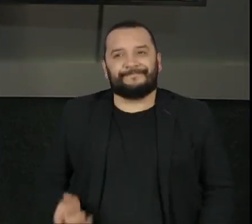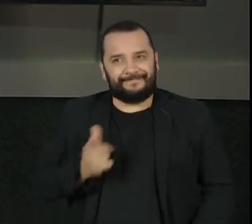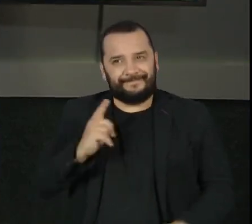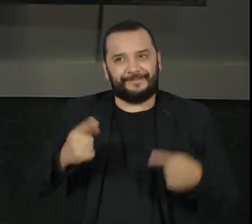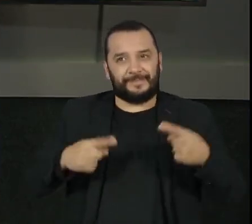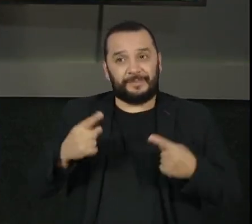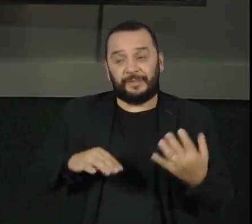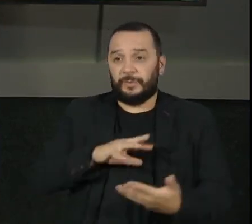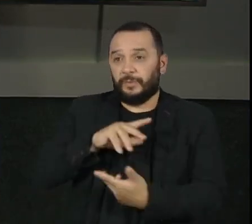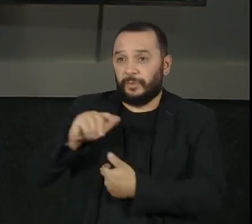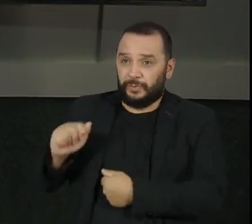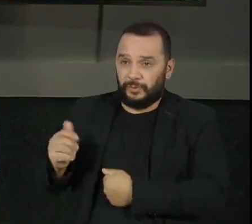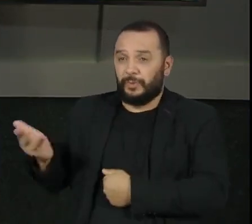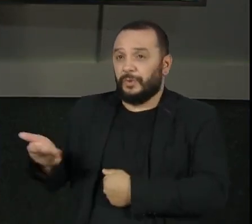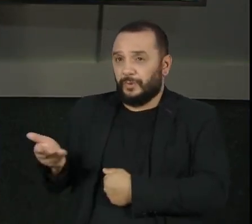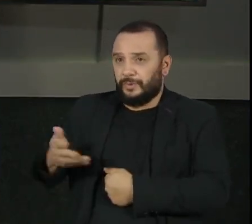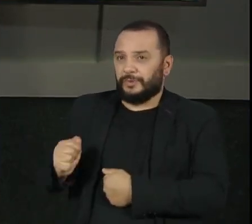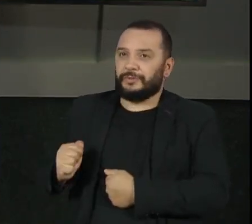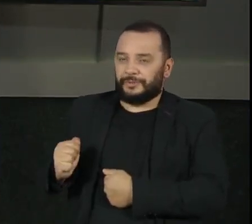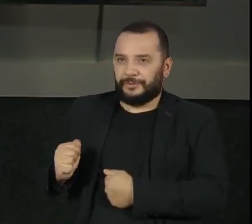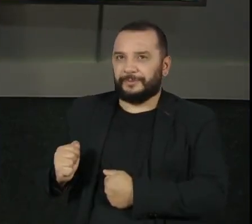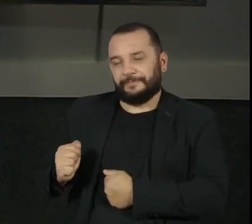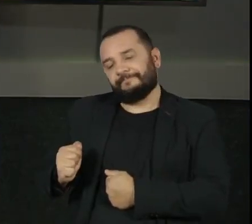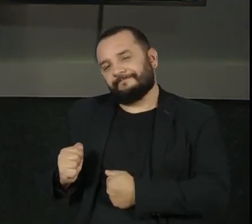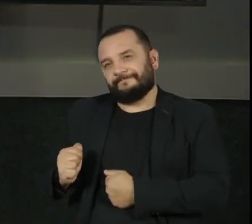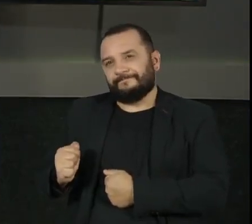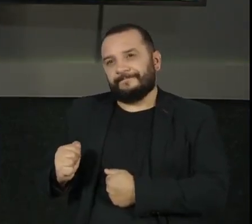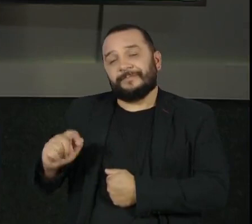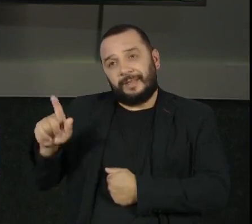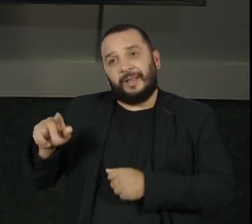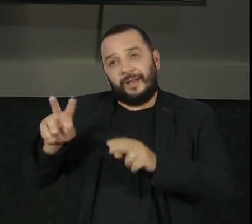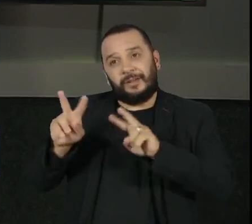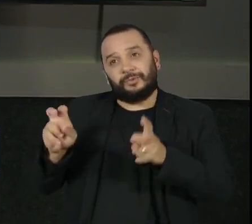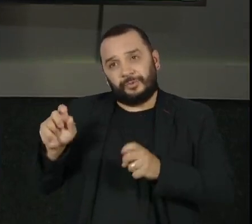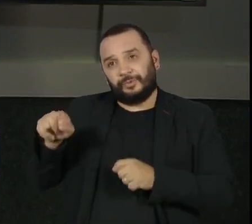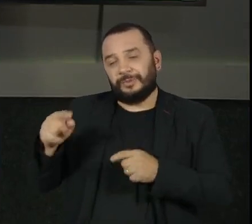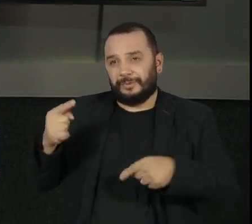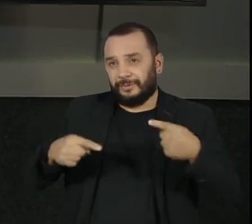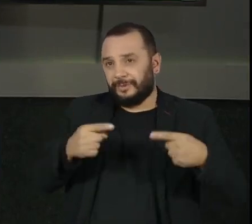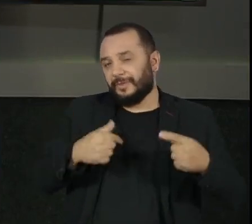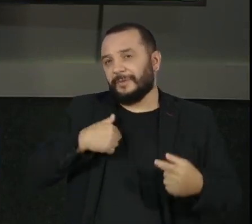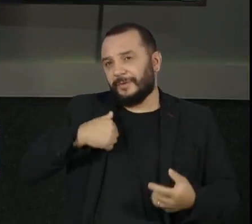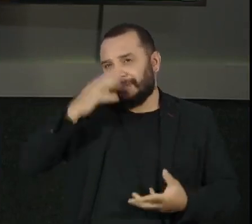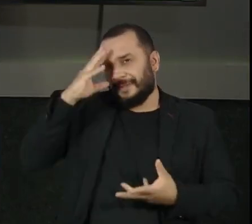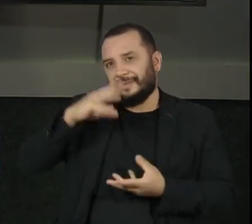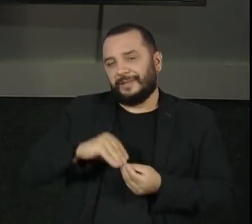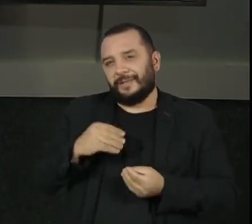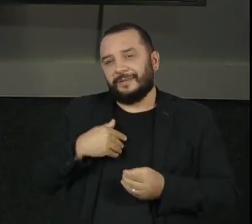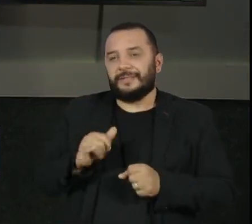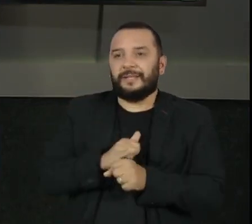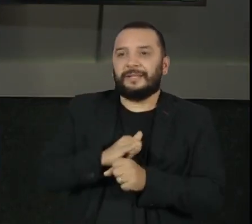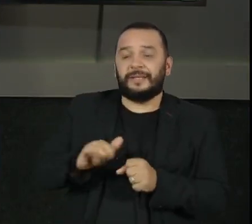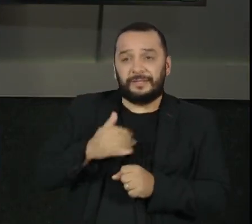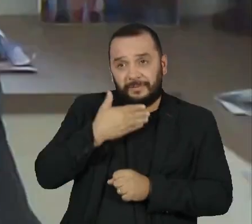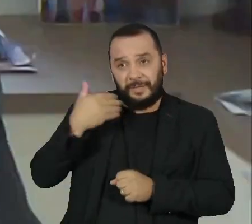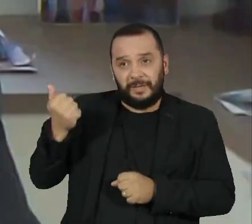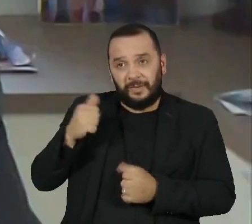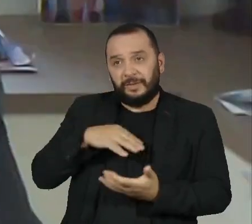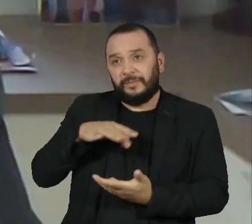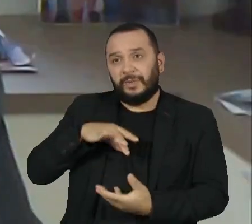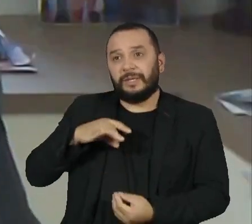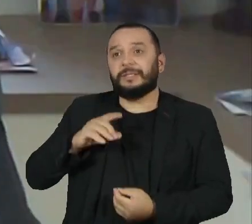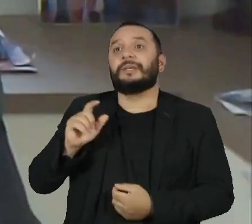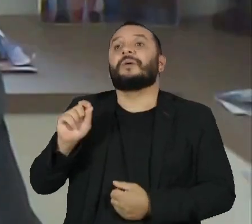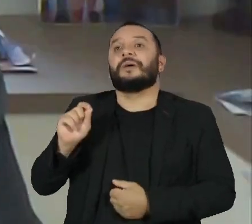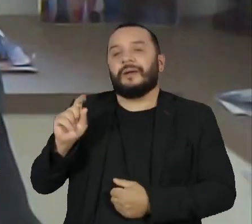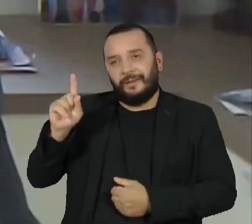né? A mim, pessoalmente, é um assunto em discussão. Eu entendo que o melhor regime para as democracias continua